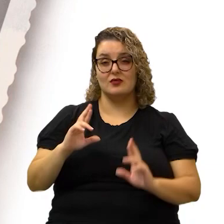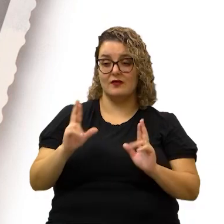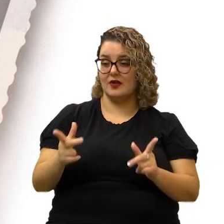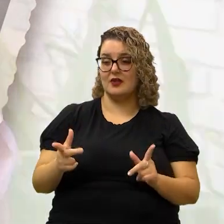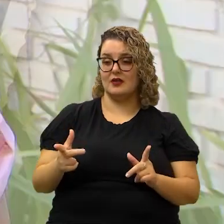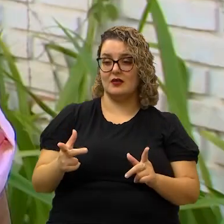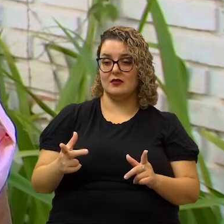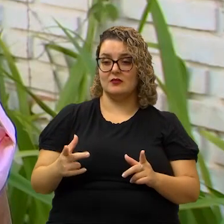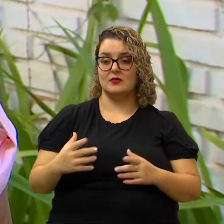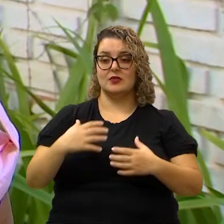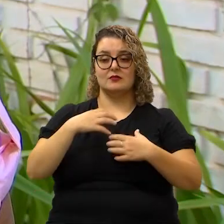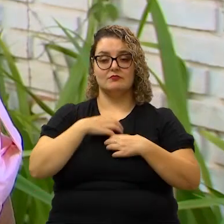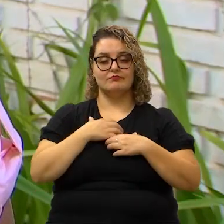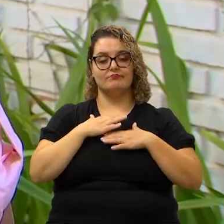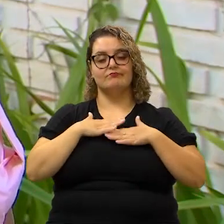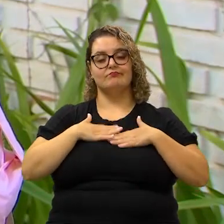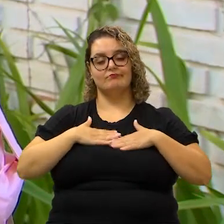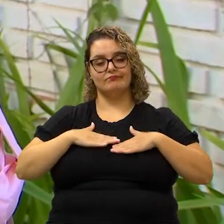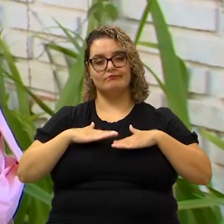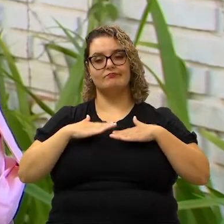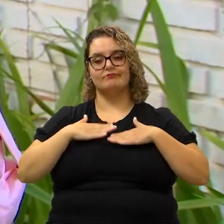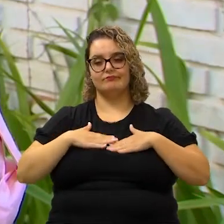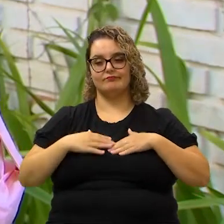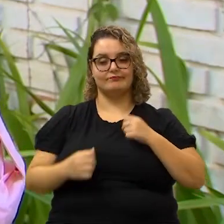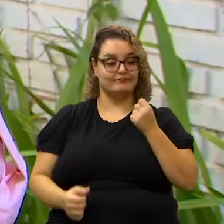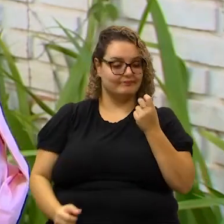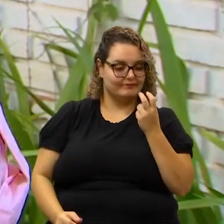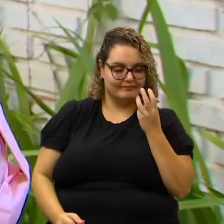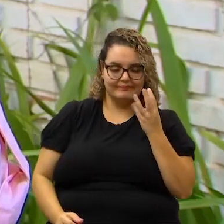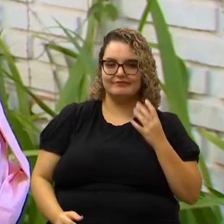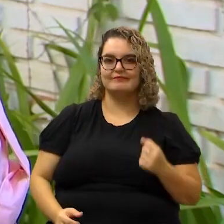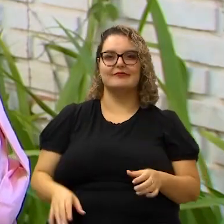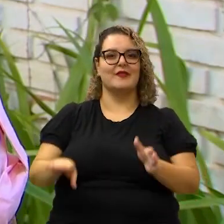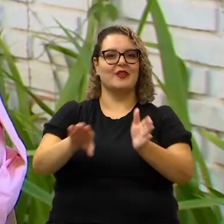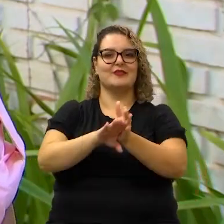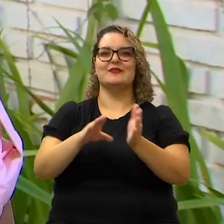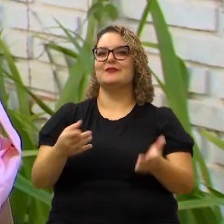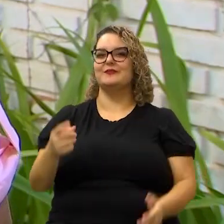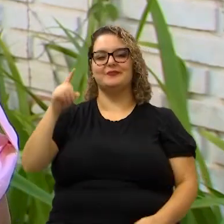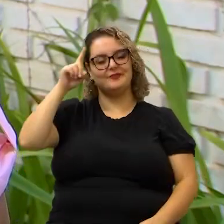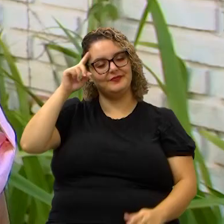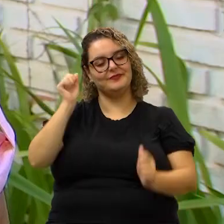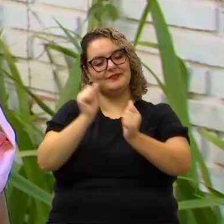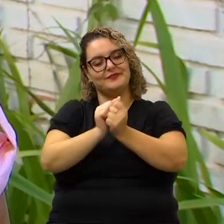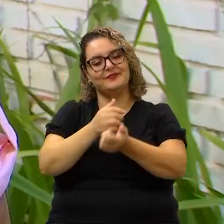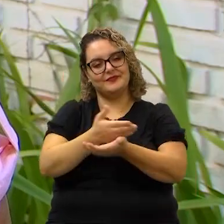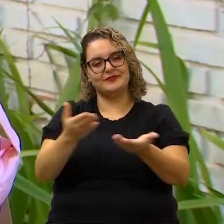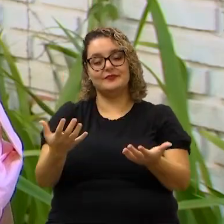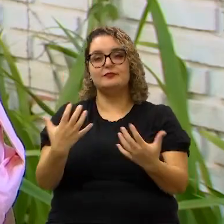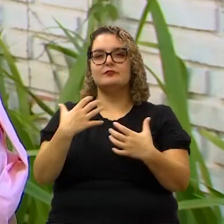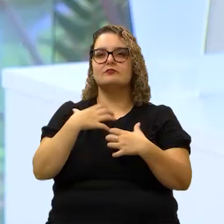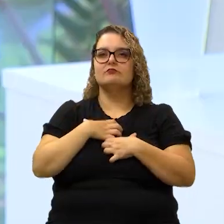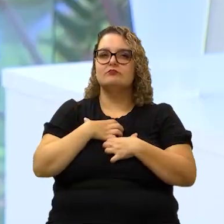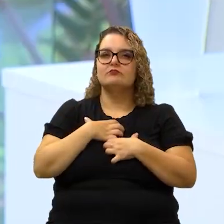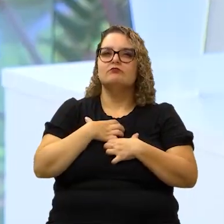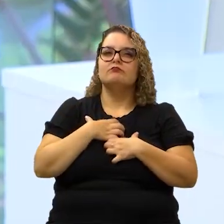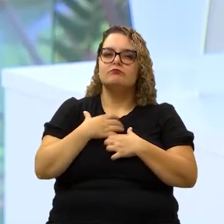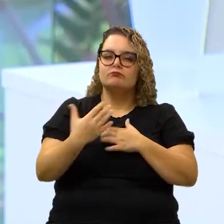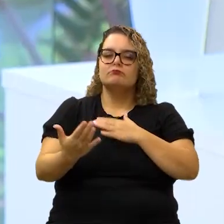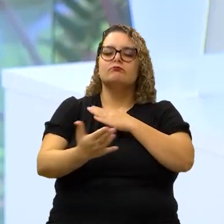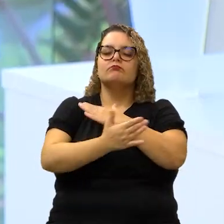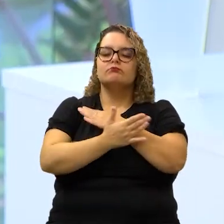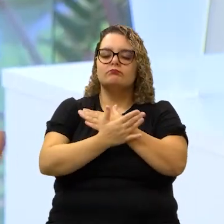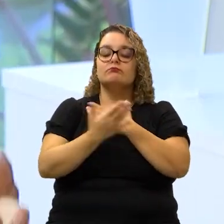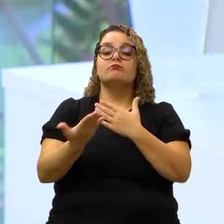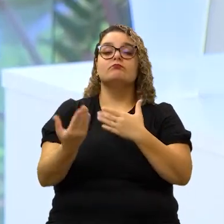de um certo modo. E isso me conforta bastante. Conto no dedo para chegar esse dia para estar aqui com elas. Sinto que eu